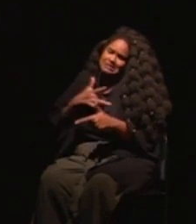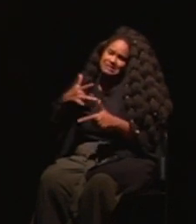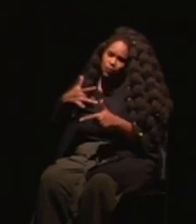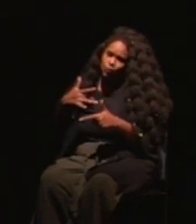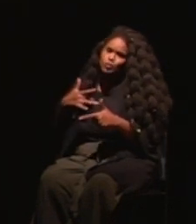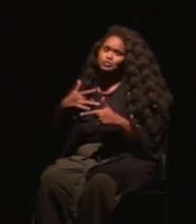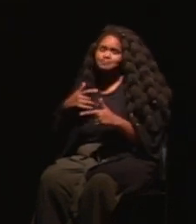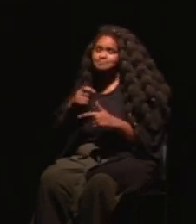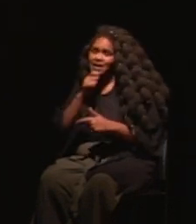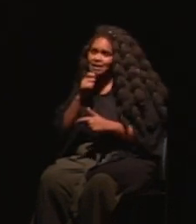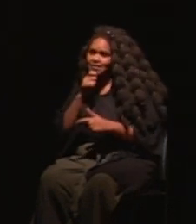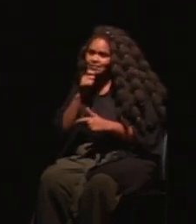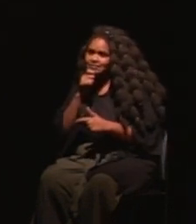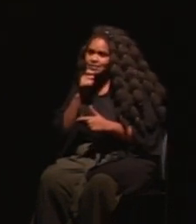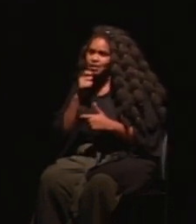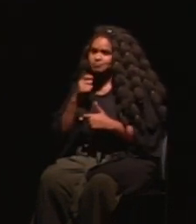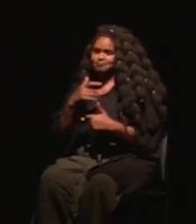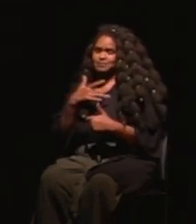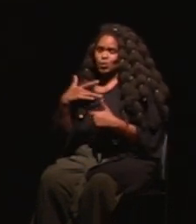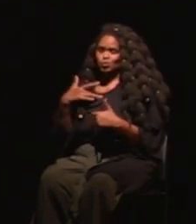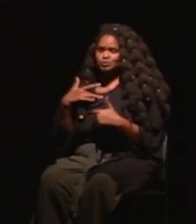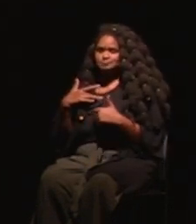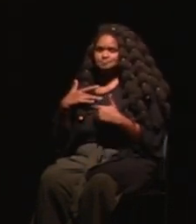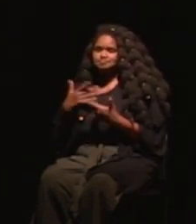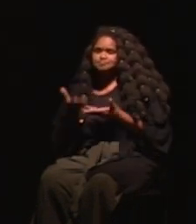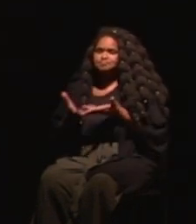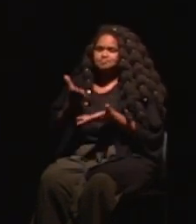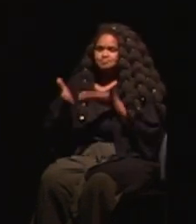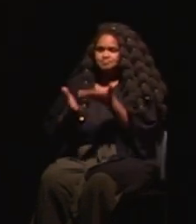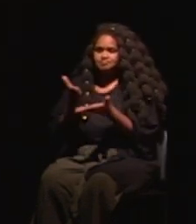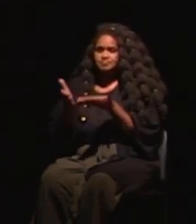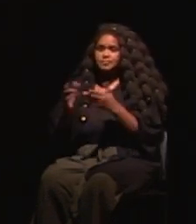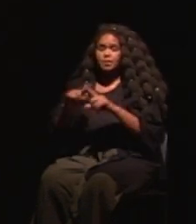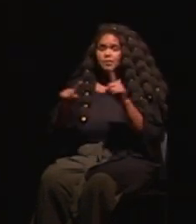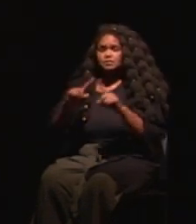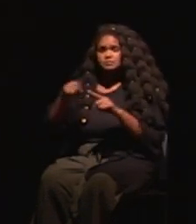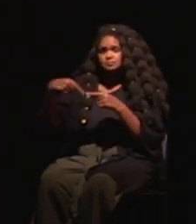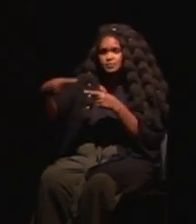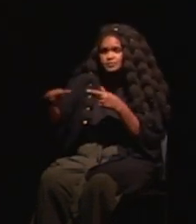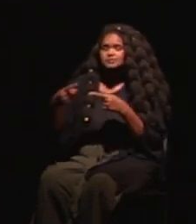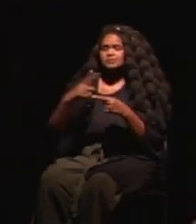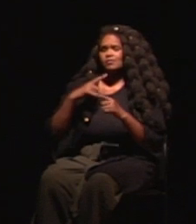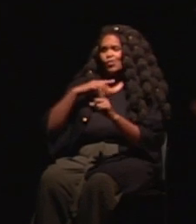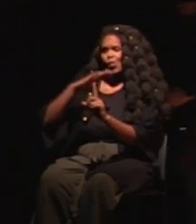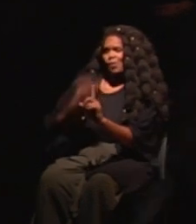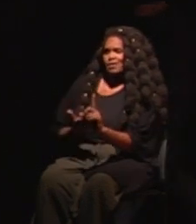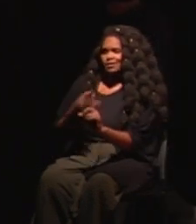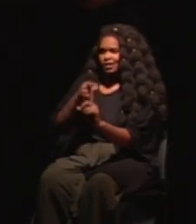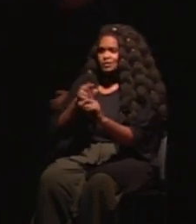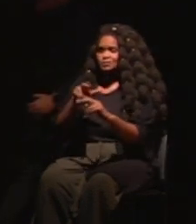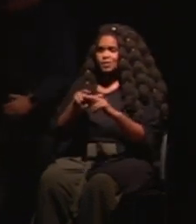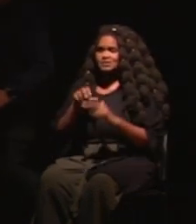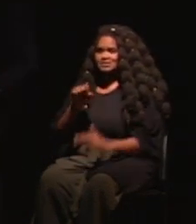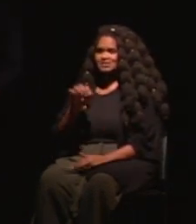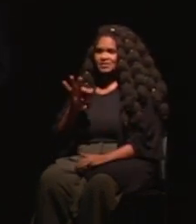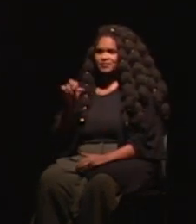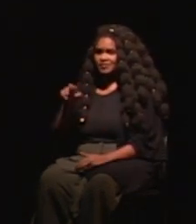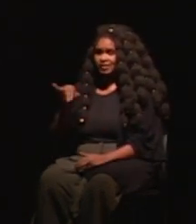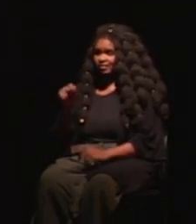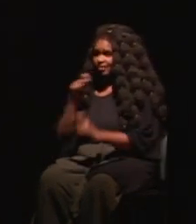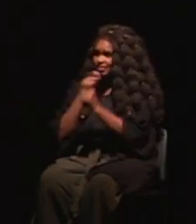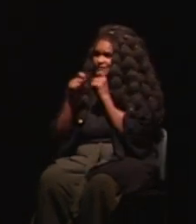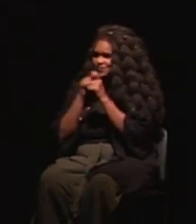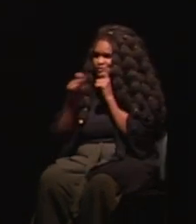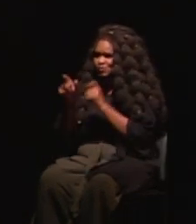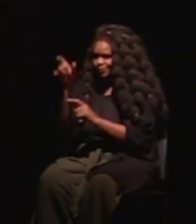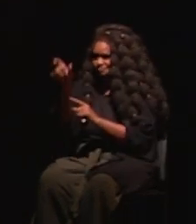aqui conosco. Então, vocês vão ver depois na exposição, tem uma pequena homenagem à Maureen, porque a Stefania entrevistou a Maureen, então